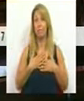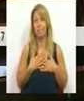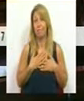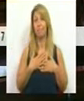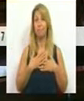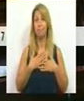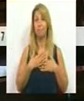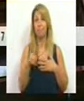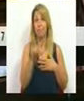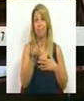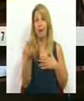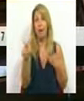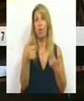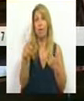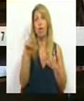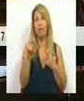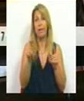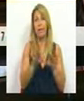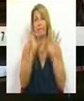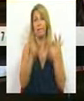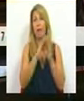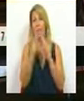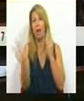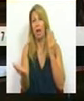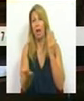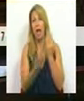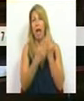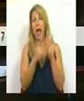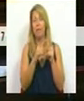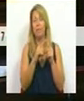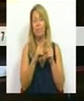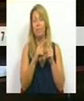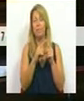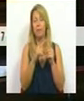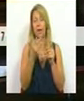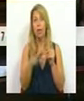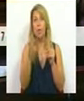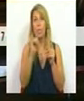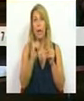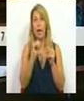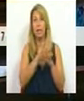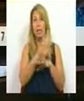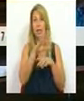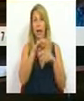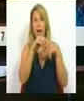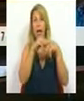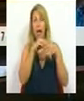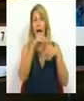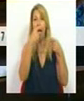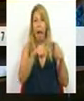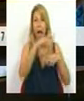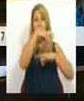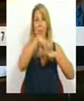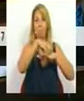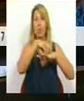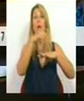anexo situado nas traseiras do Partido Socialista, que abdicou por completo